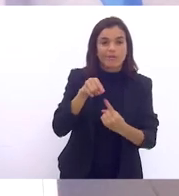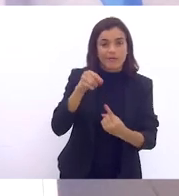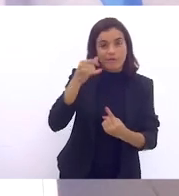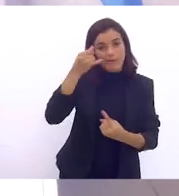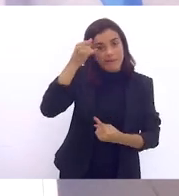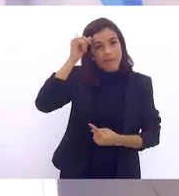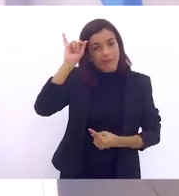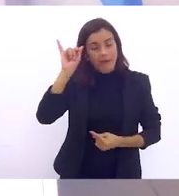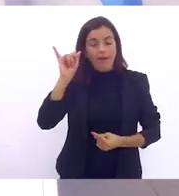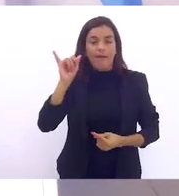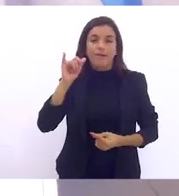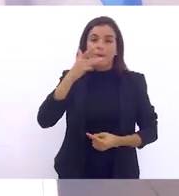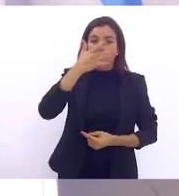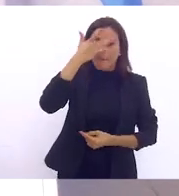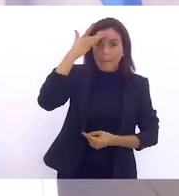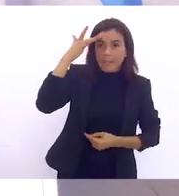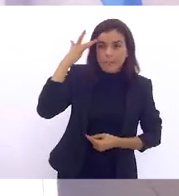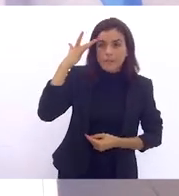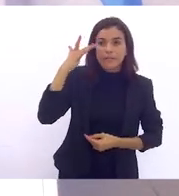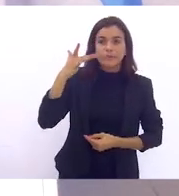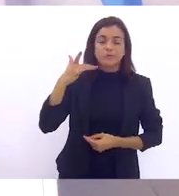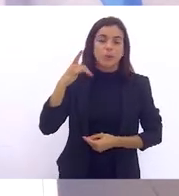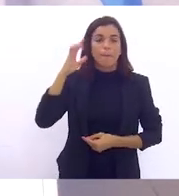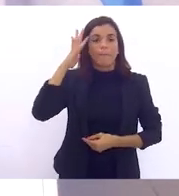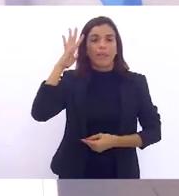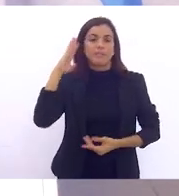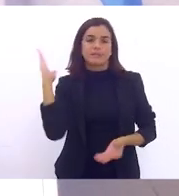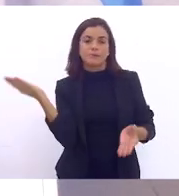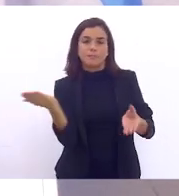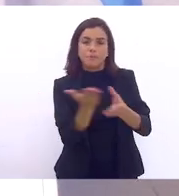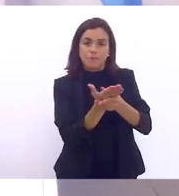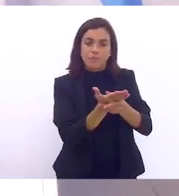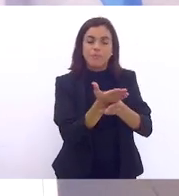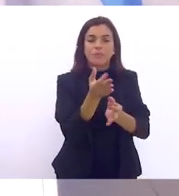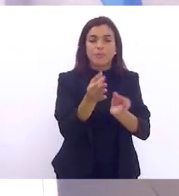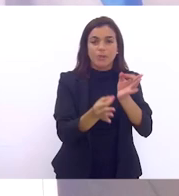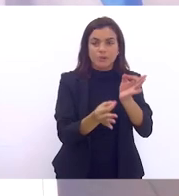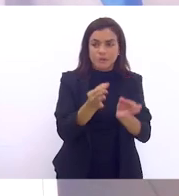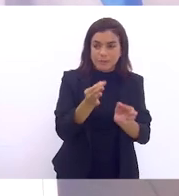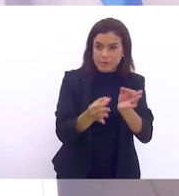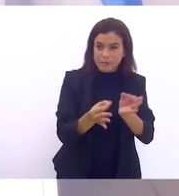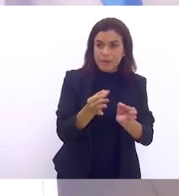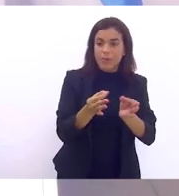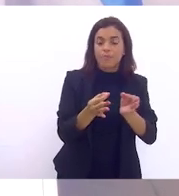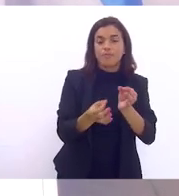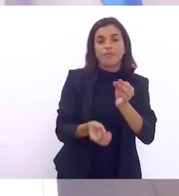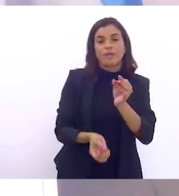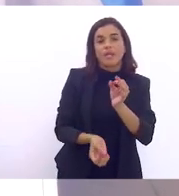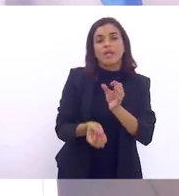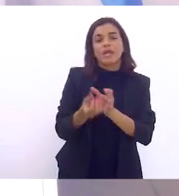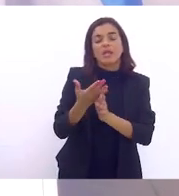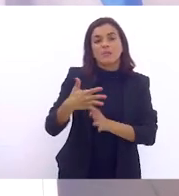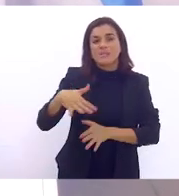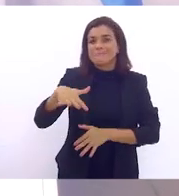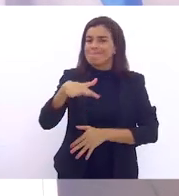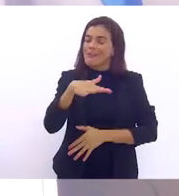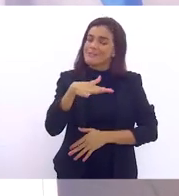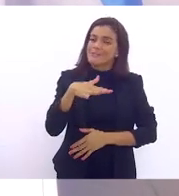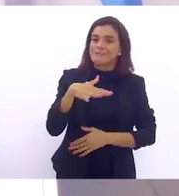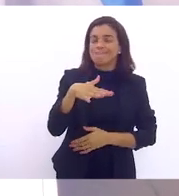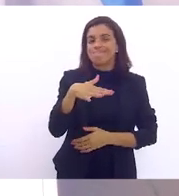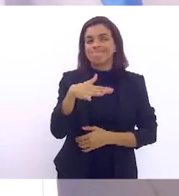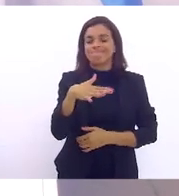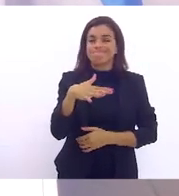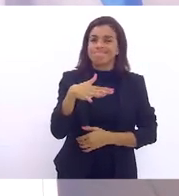a que alguém pense em judicialização ou ou coisa desse tipo criando uma uma situação que talvez